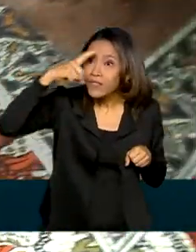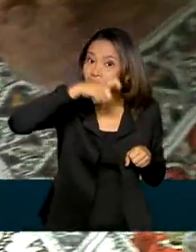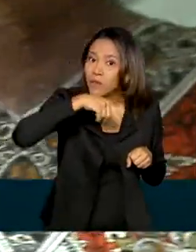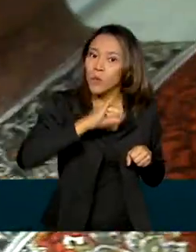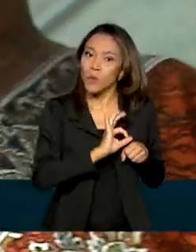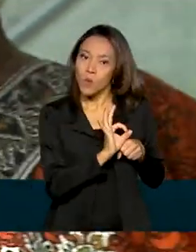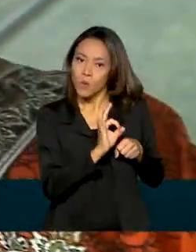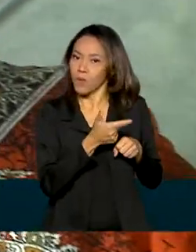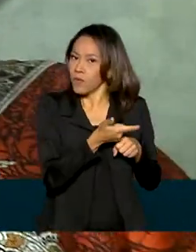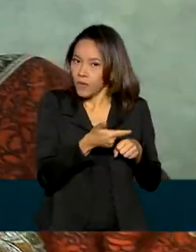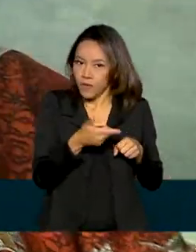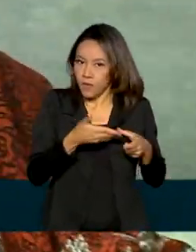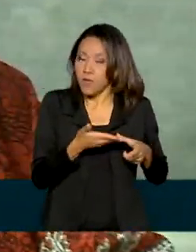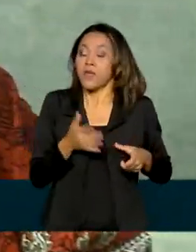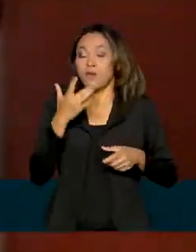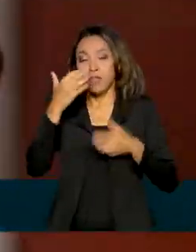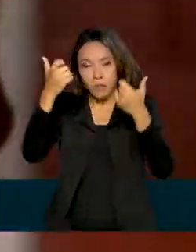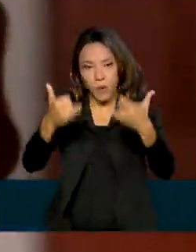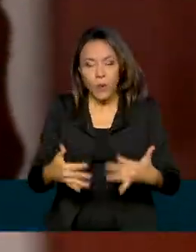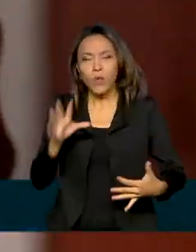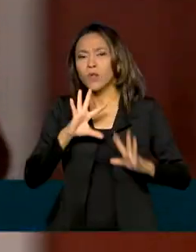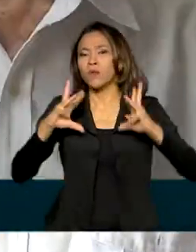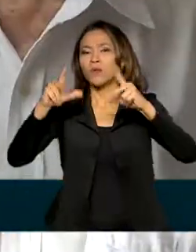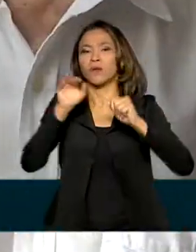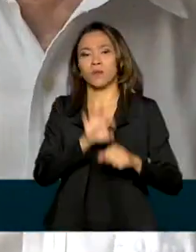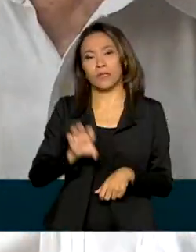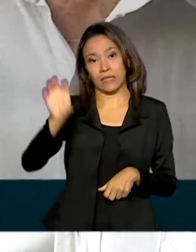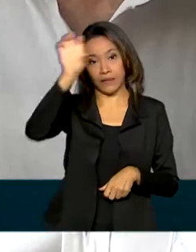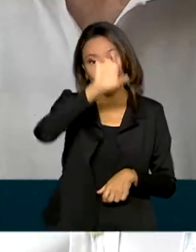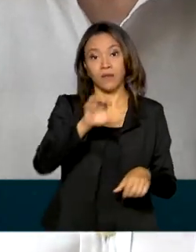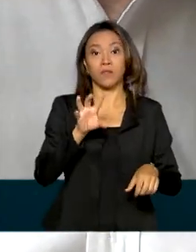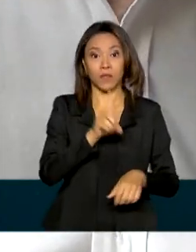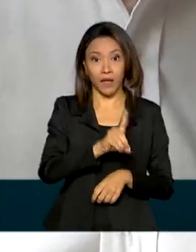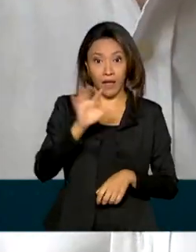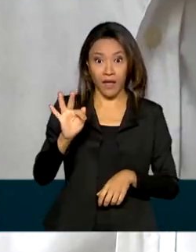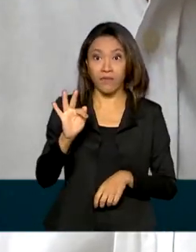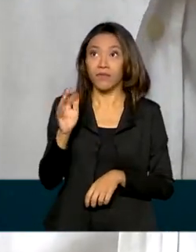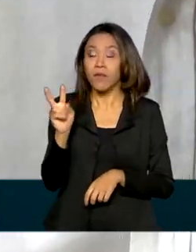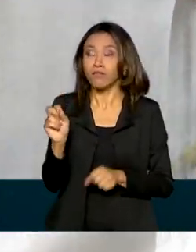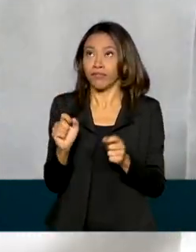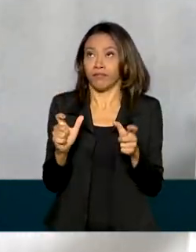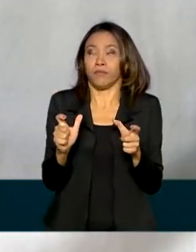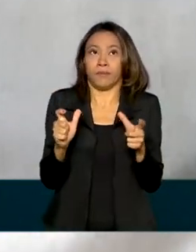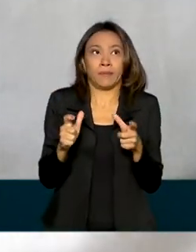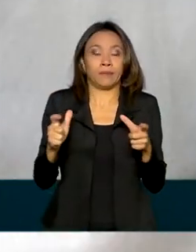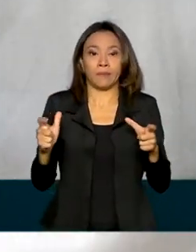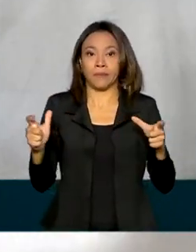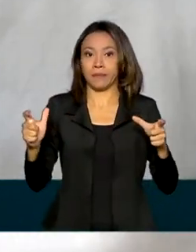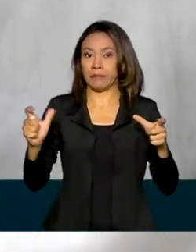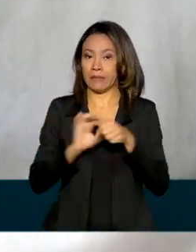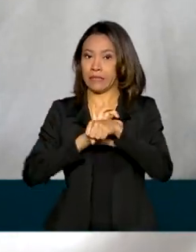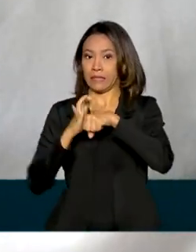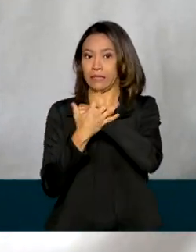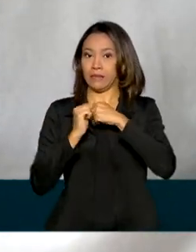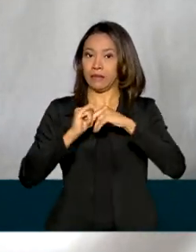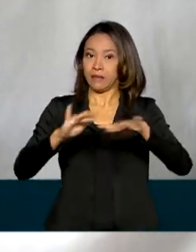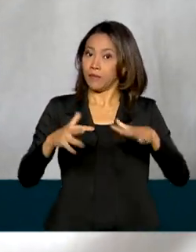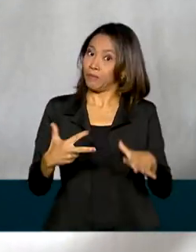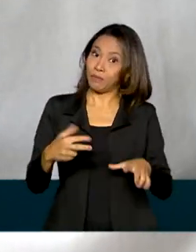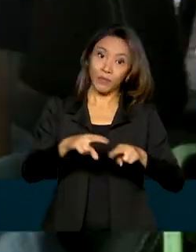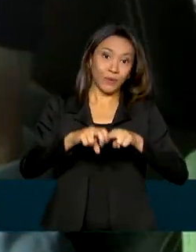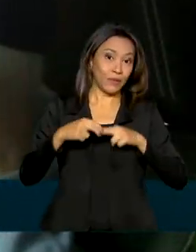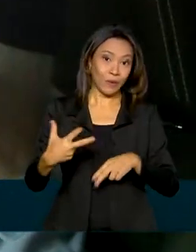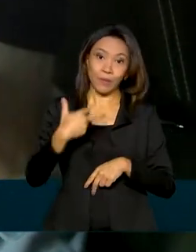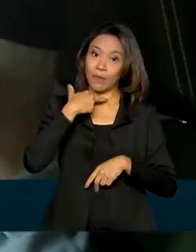avaliou que todos os estados e o Distrito Federal enfrentam aumento de casos da Covid-19, não sendo possível, portanto,